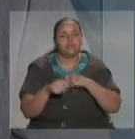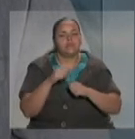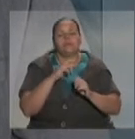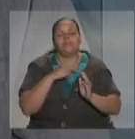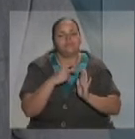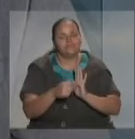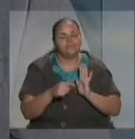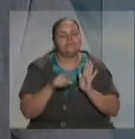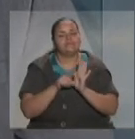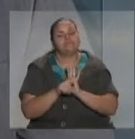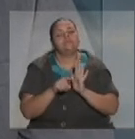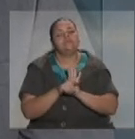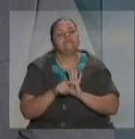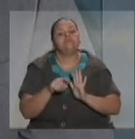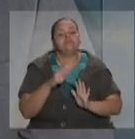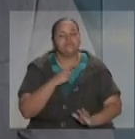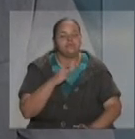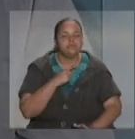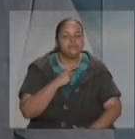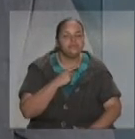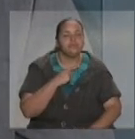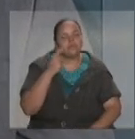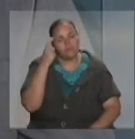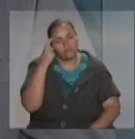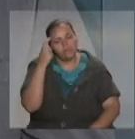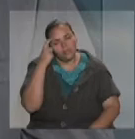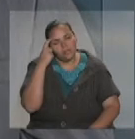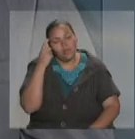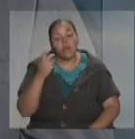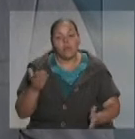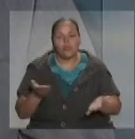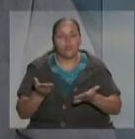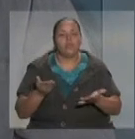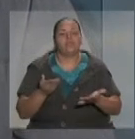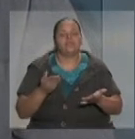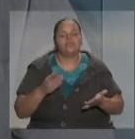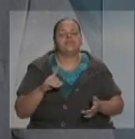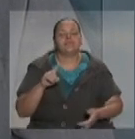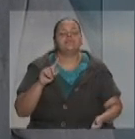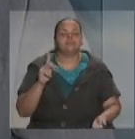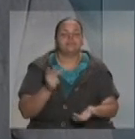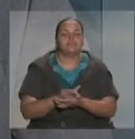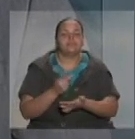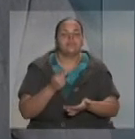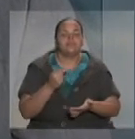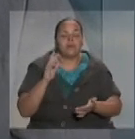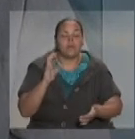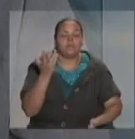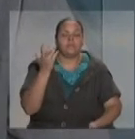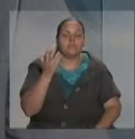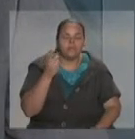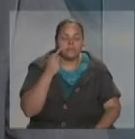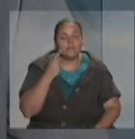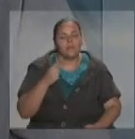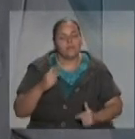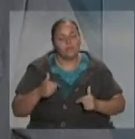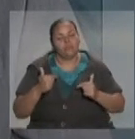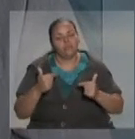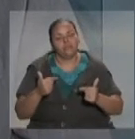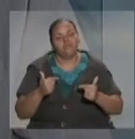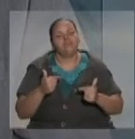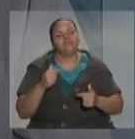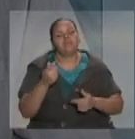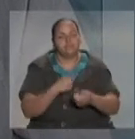Muitas questões, repito, que estavam no ideário, hoje em dia se fazem presentes. Então isso acaba impulsionando